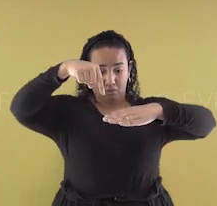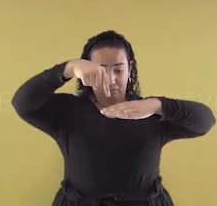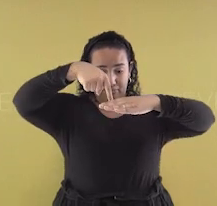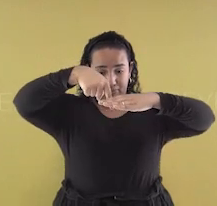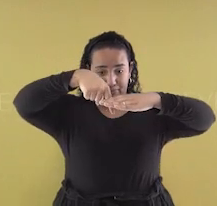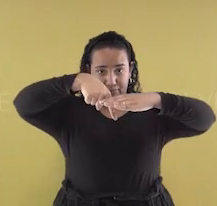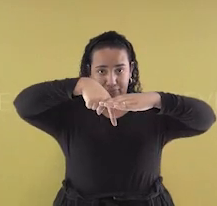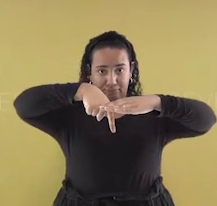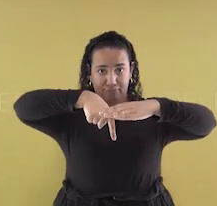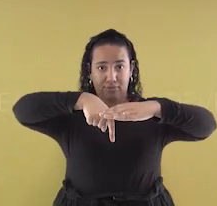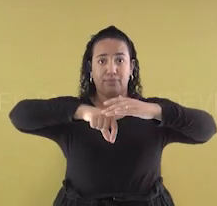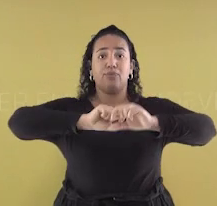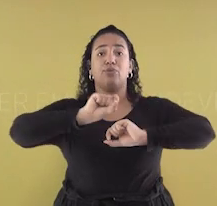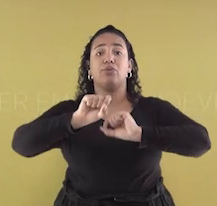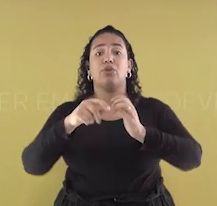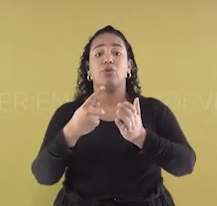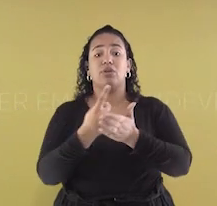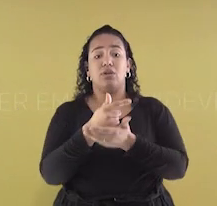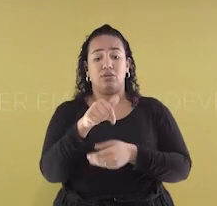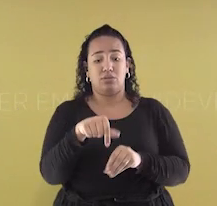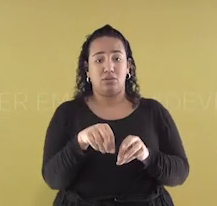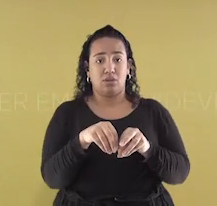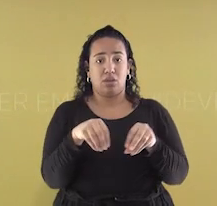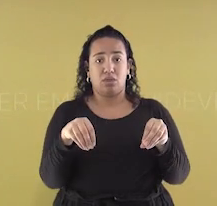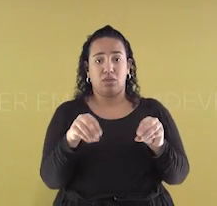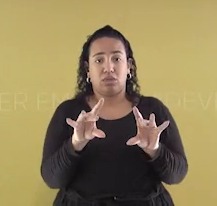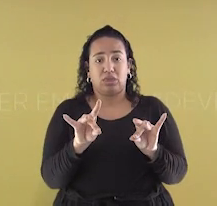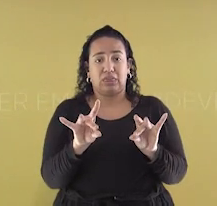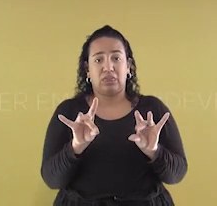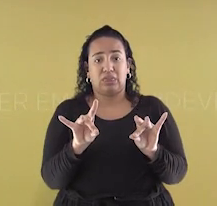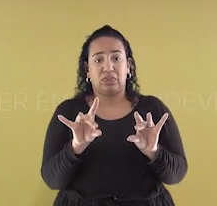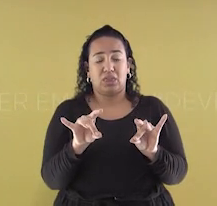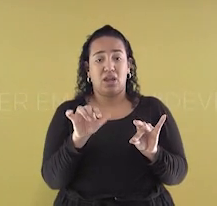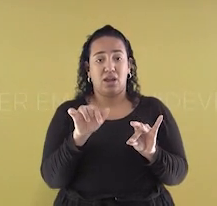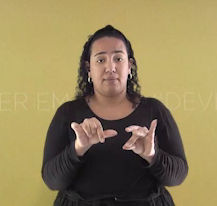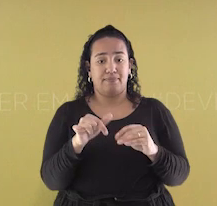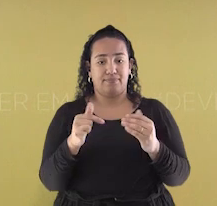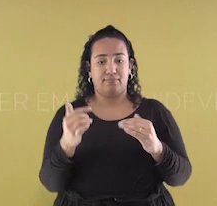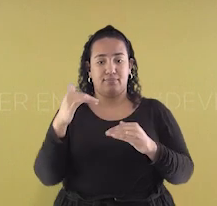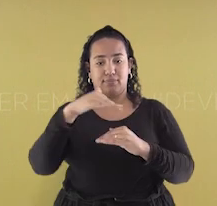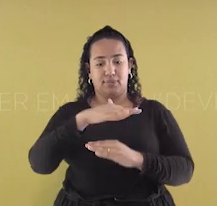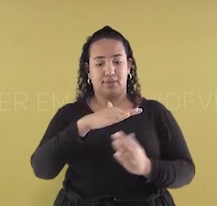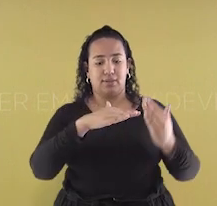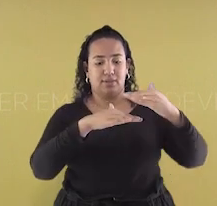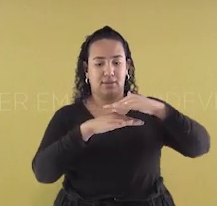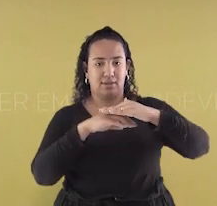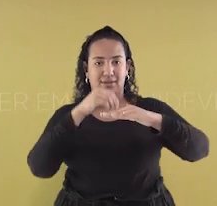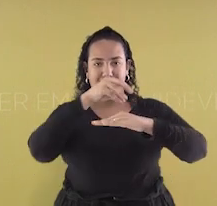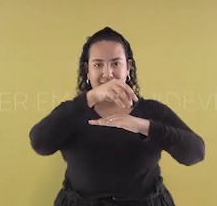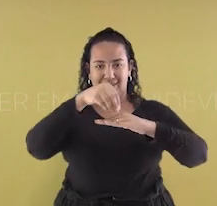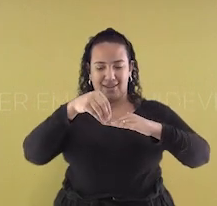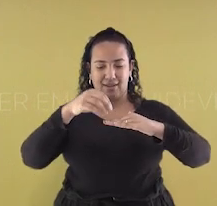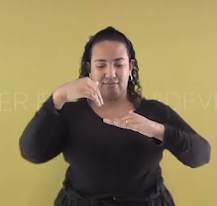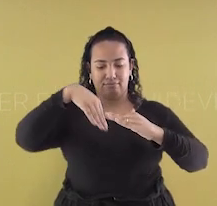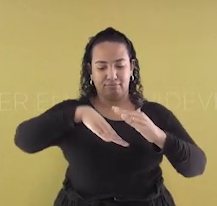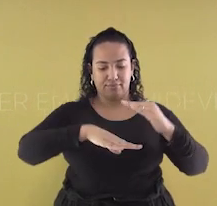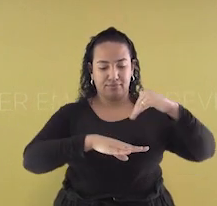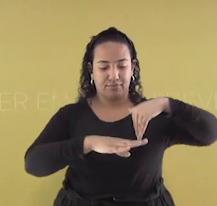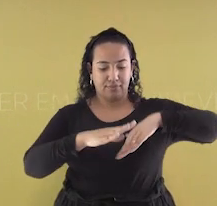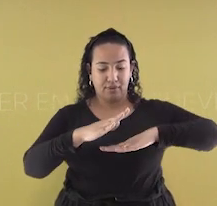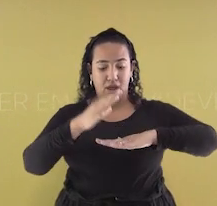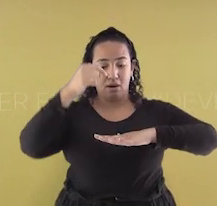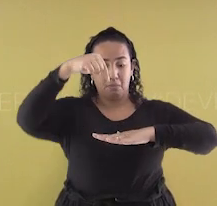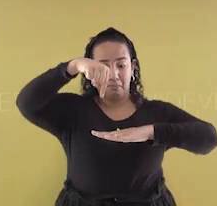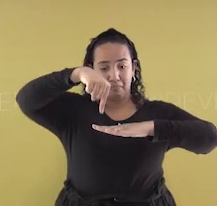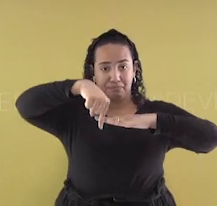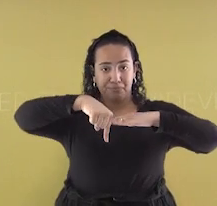solo, ele pode contaminar o solo. E aí ele vai passando pelas camadas de terra e chega até essa água, que é